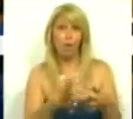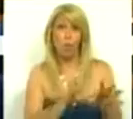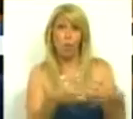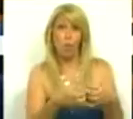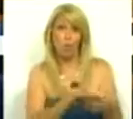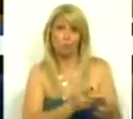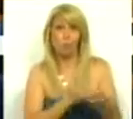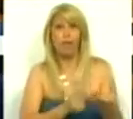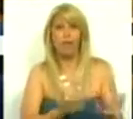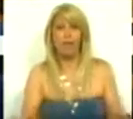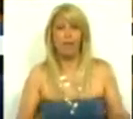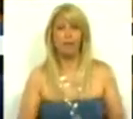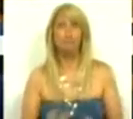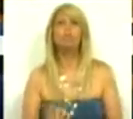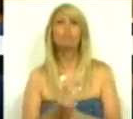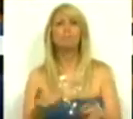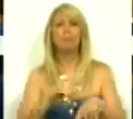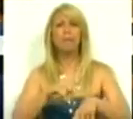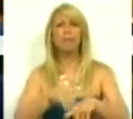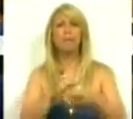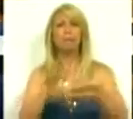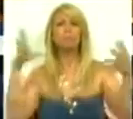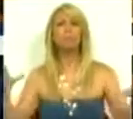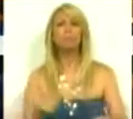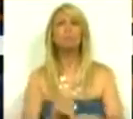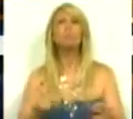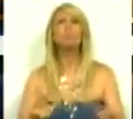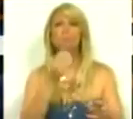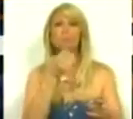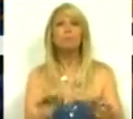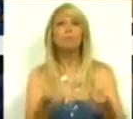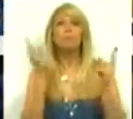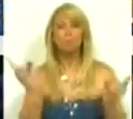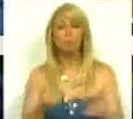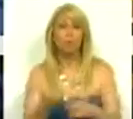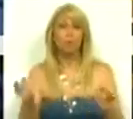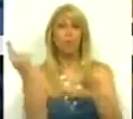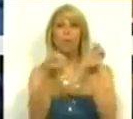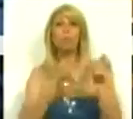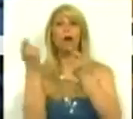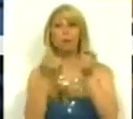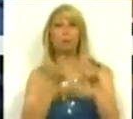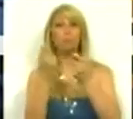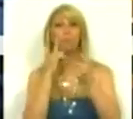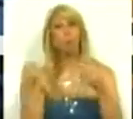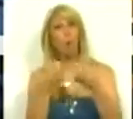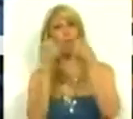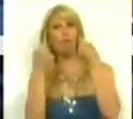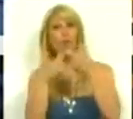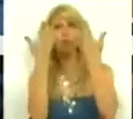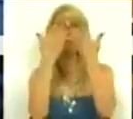inoportuna porque, apesar do debate e da confrontação democrática serem salutares, Portugal não